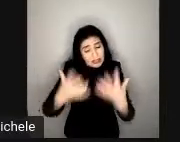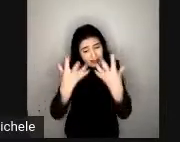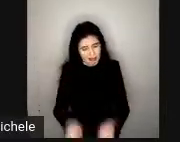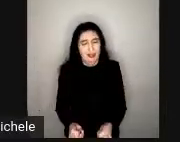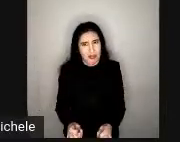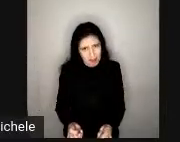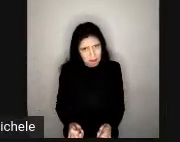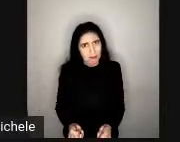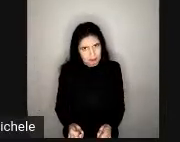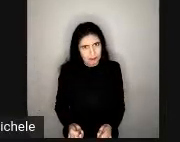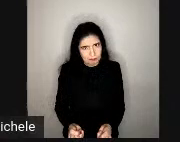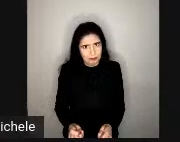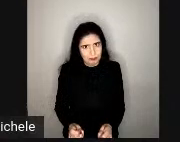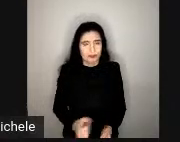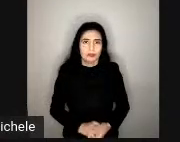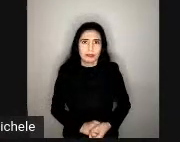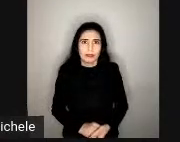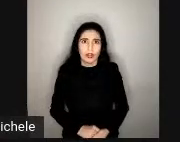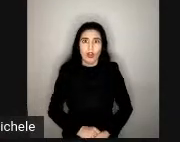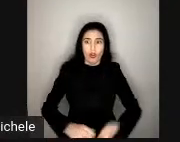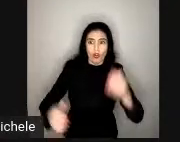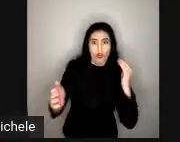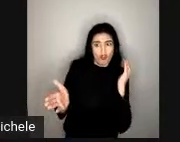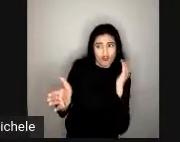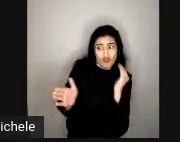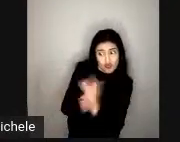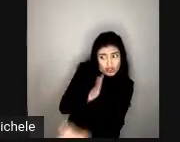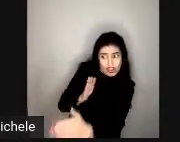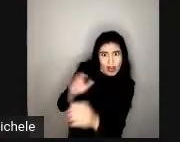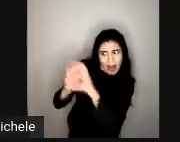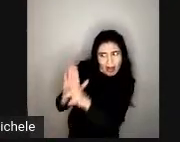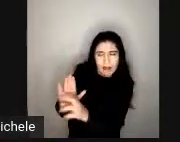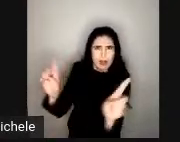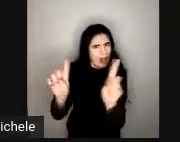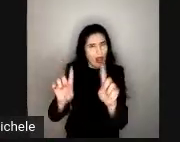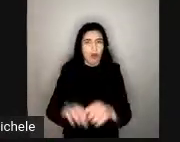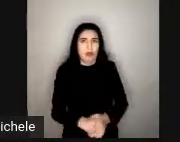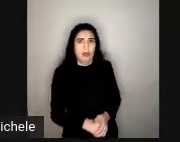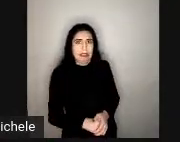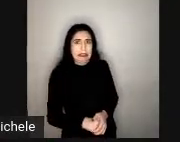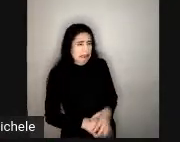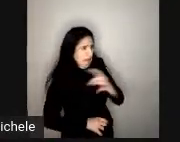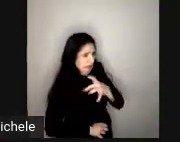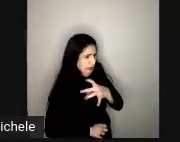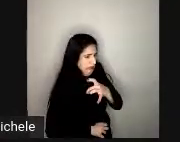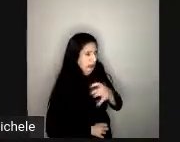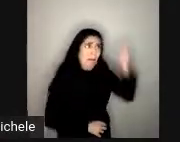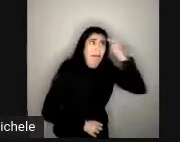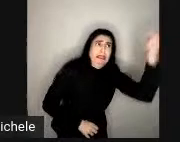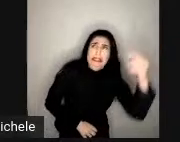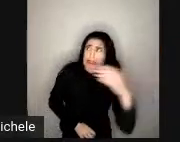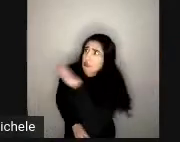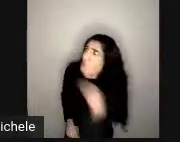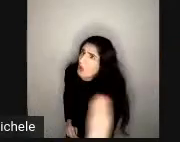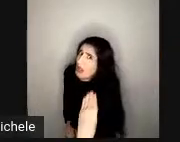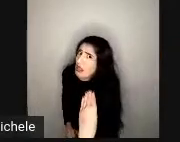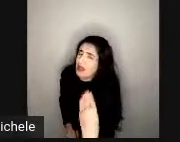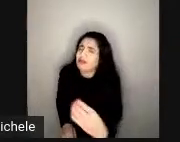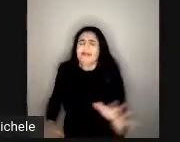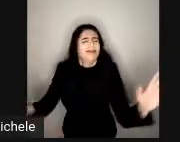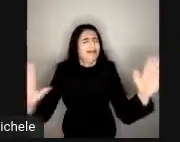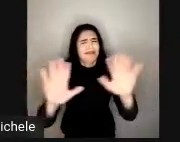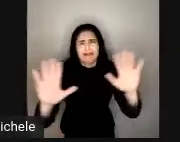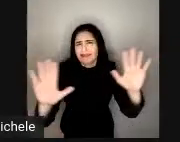também. Fui, pensei que ia morrer, fiquei com medo, passei por tudo isso. Mas a gente